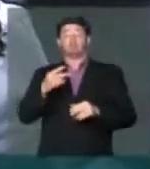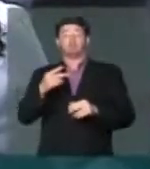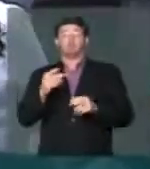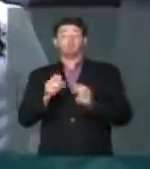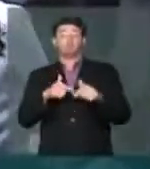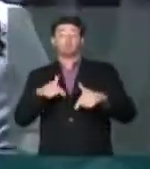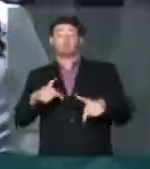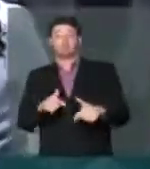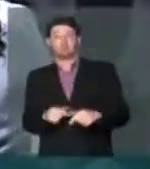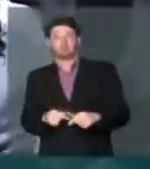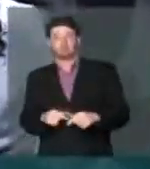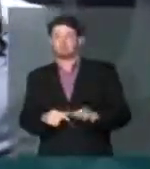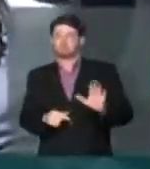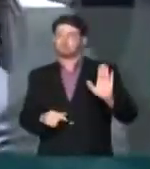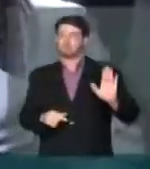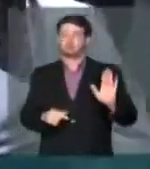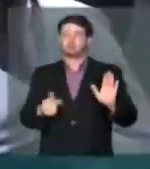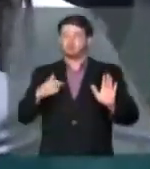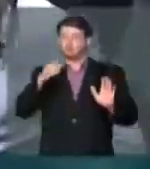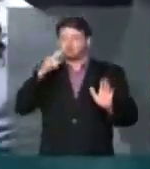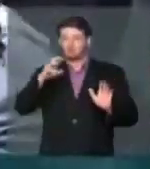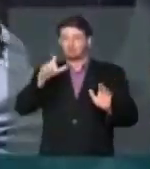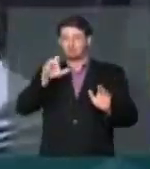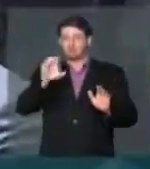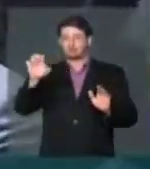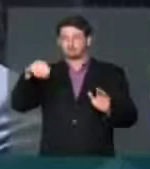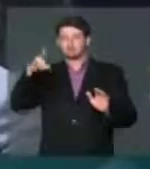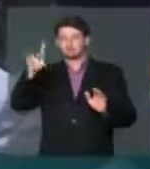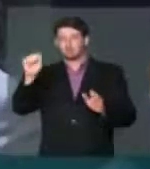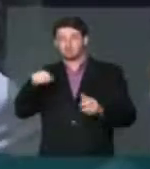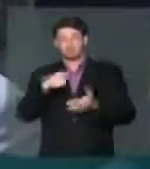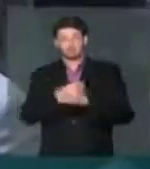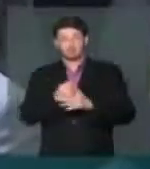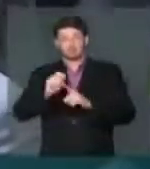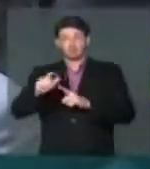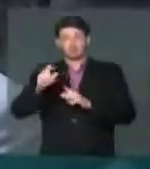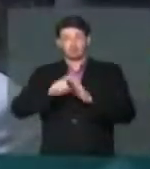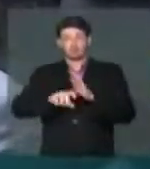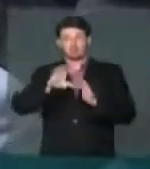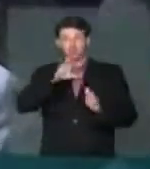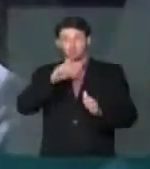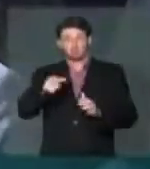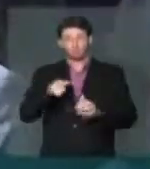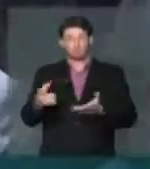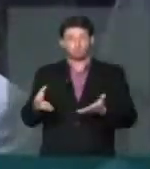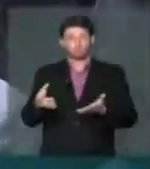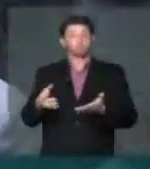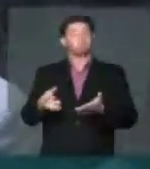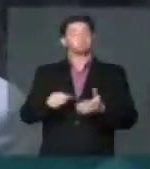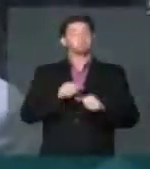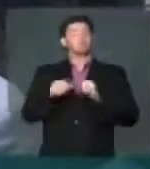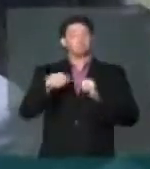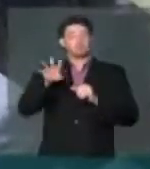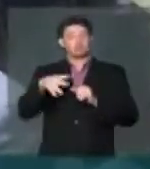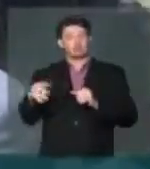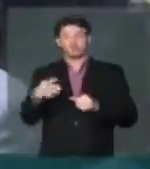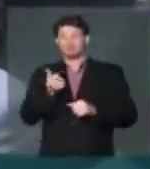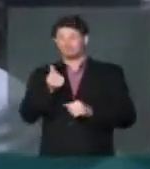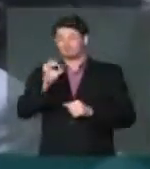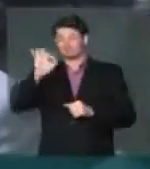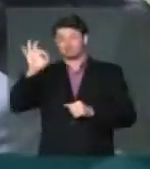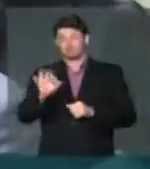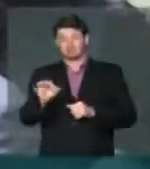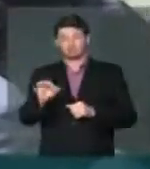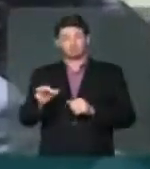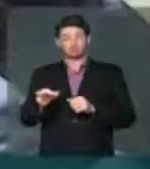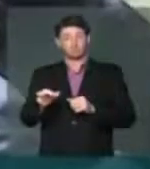Trabalhadores. Nós estamos vendo a classe média, aqueles que pagam imposto na sua correção de tabela, mais de 60%